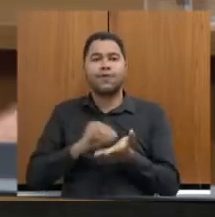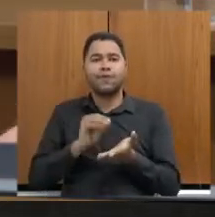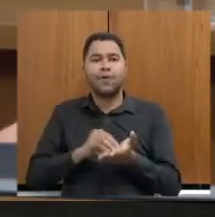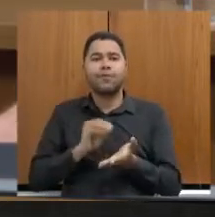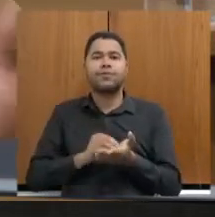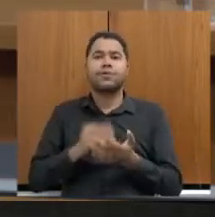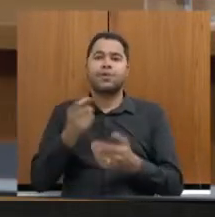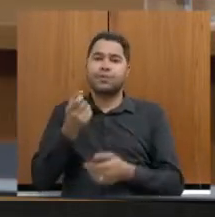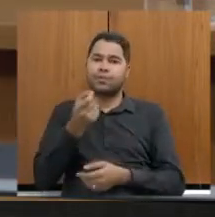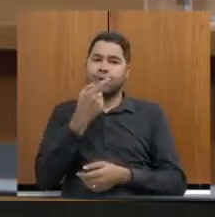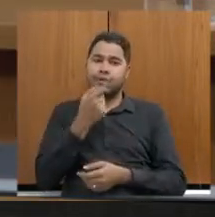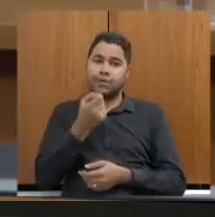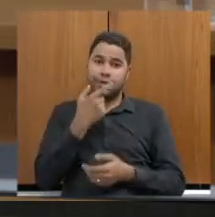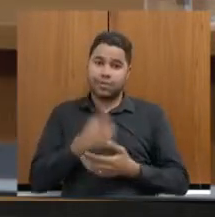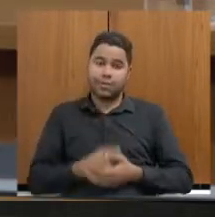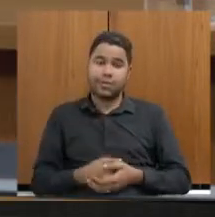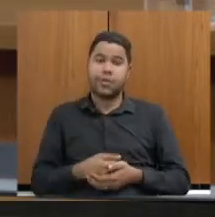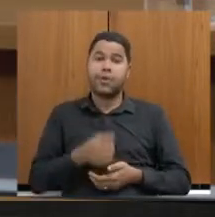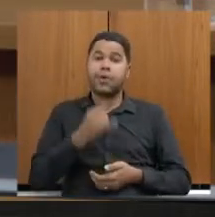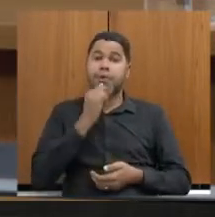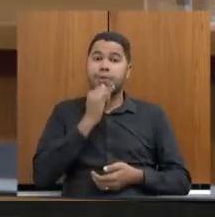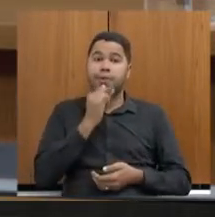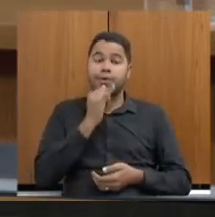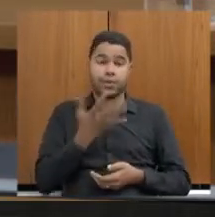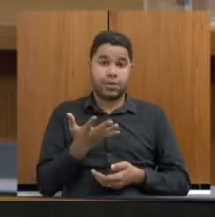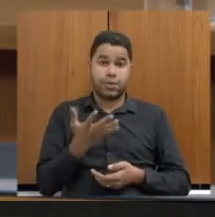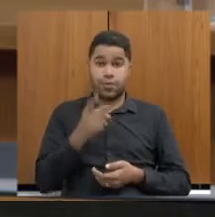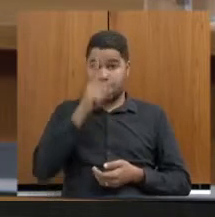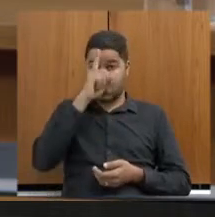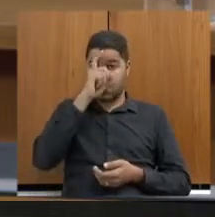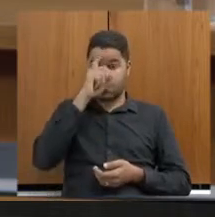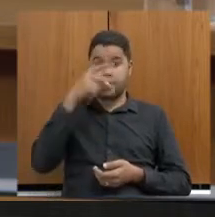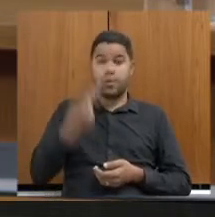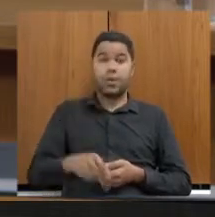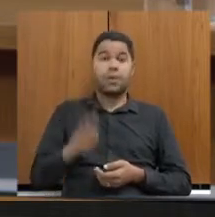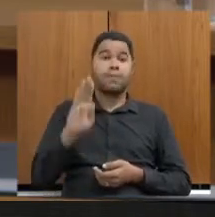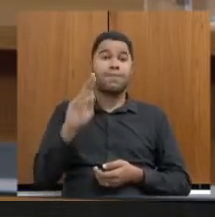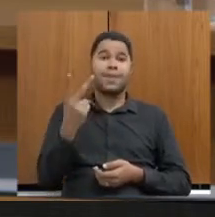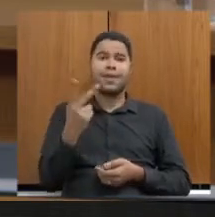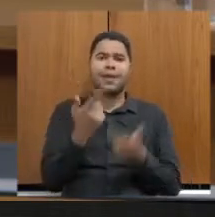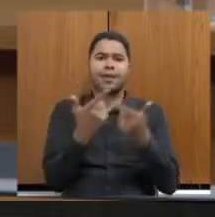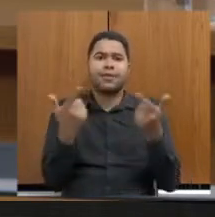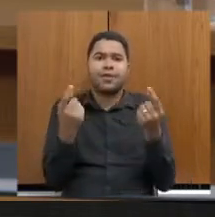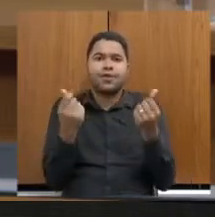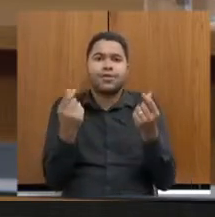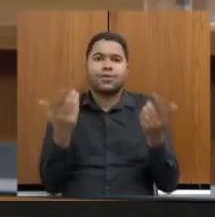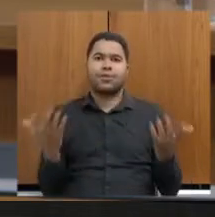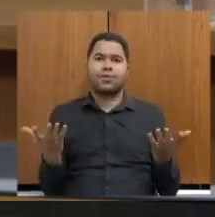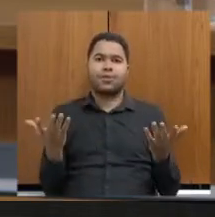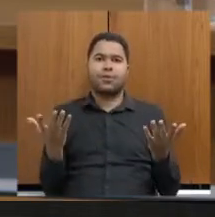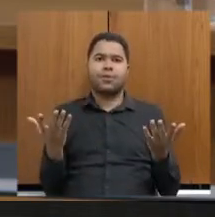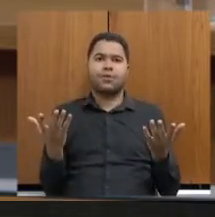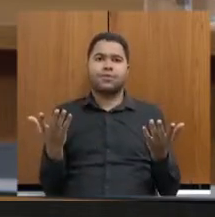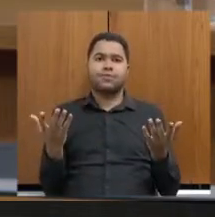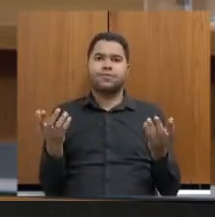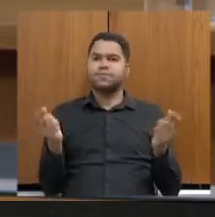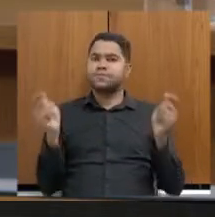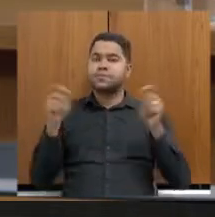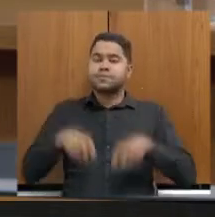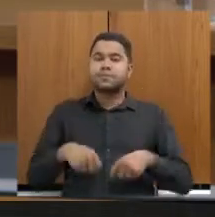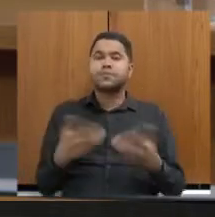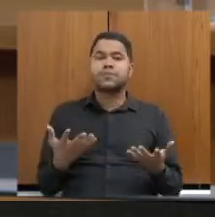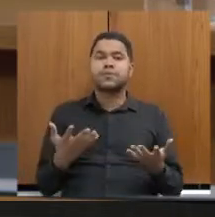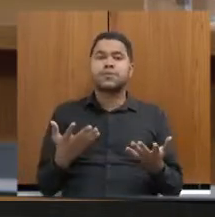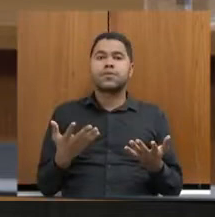medicamento essa questão por exemplo dos hospitais de Belo Horizonte não terem dinheiro para poder